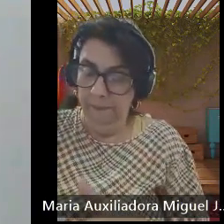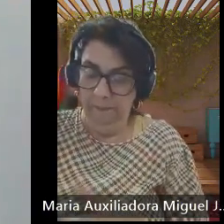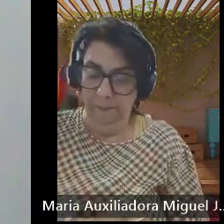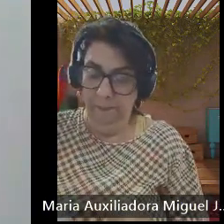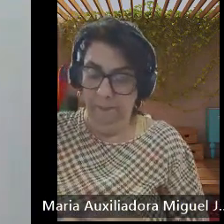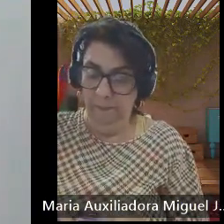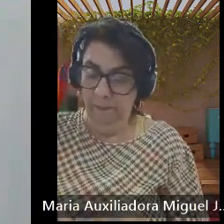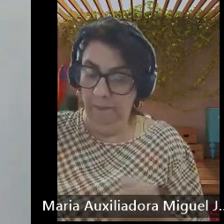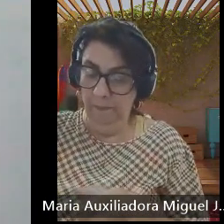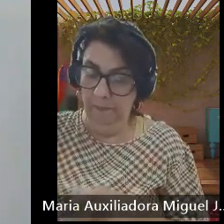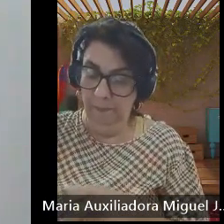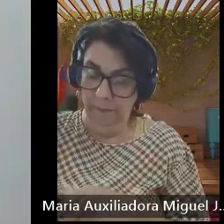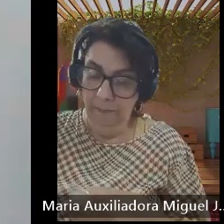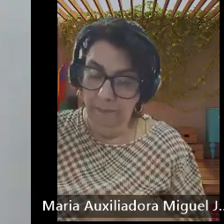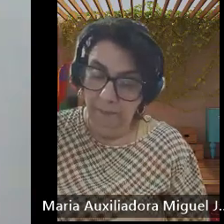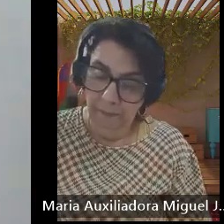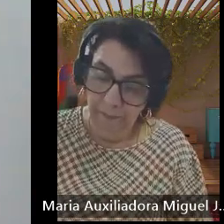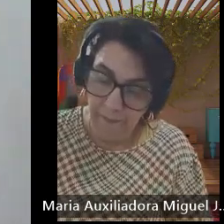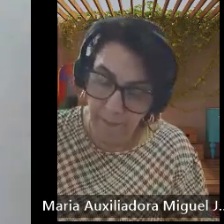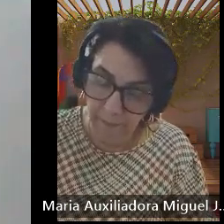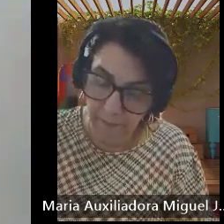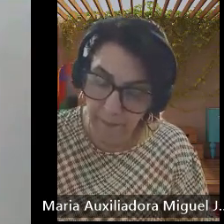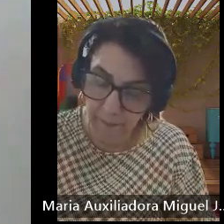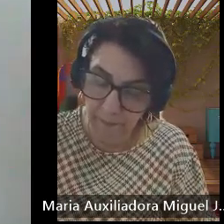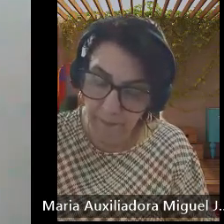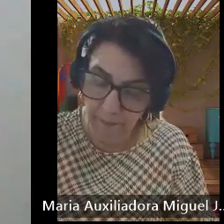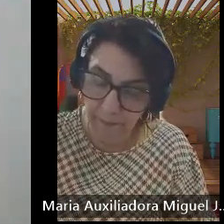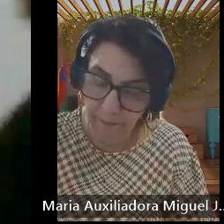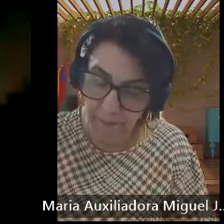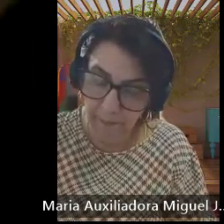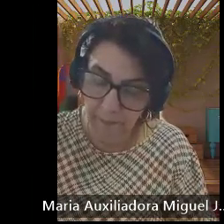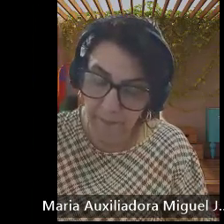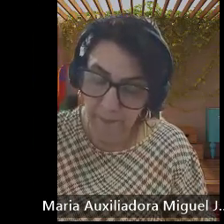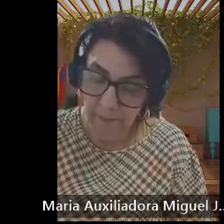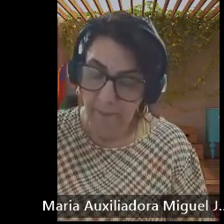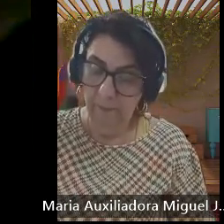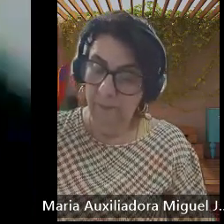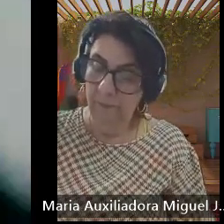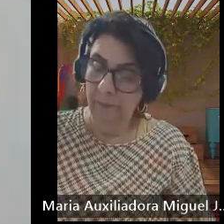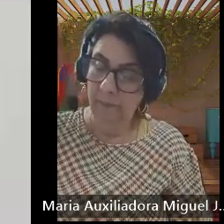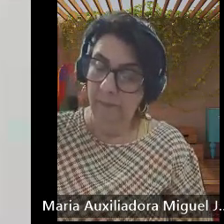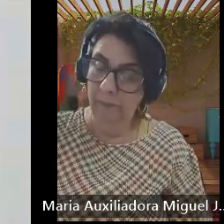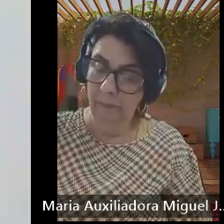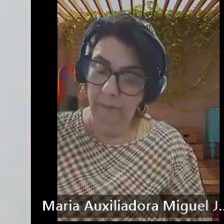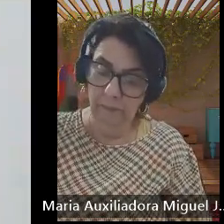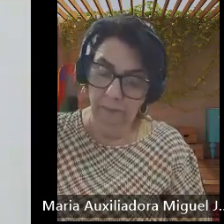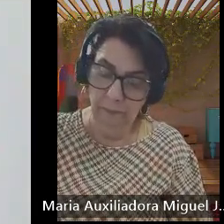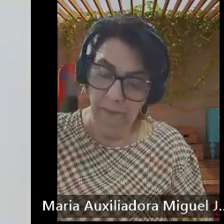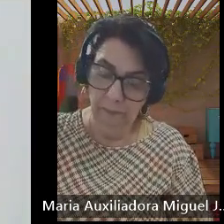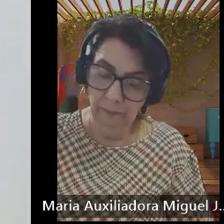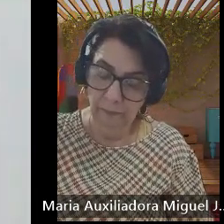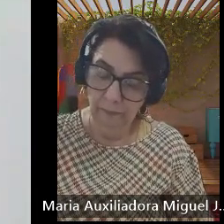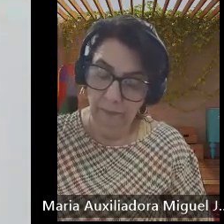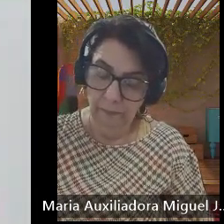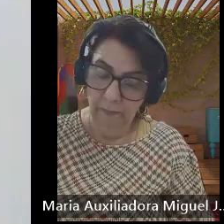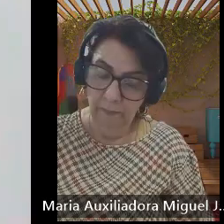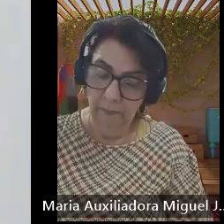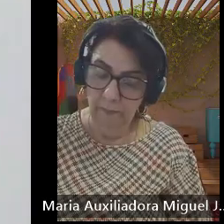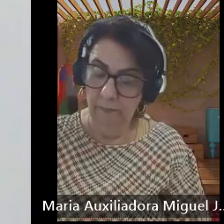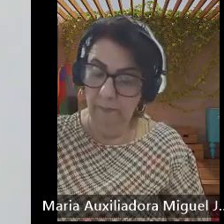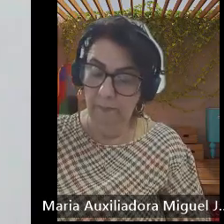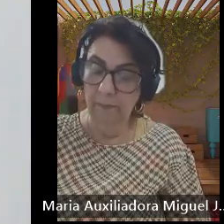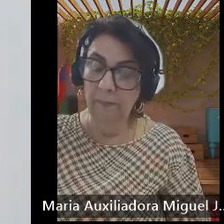teórica de origem, então vai ter, sei lá, né, escritores ou então teóricos de muitos anos atrás, porque